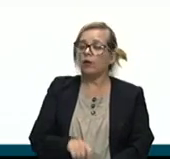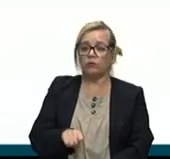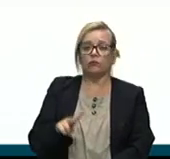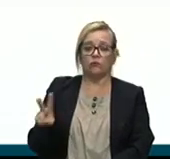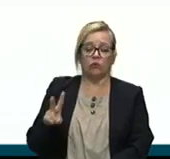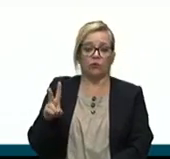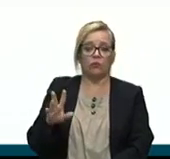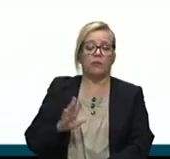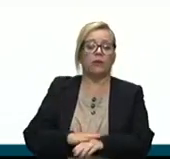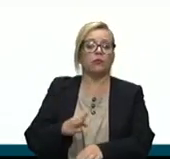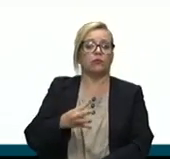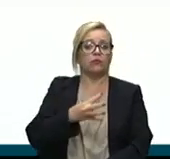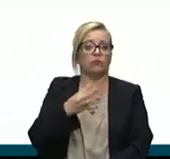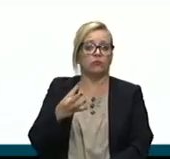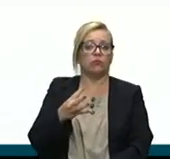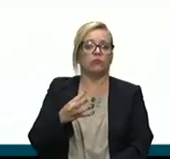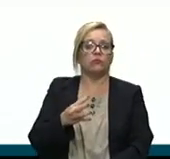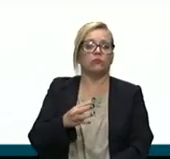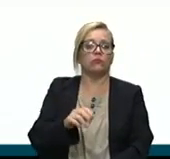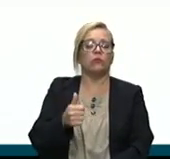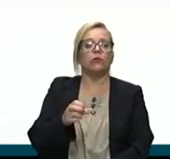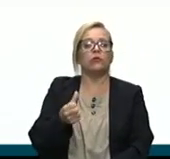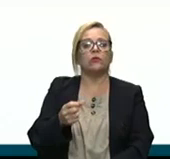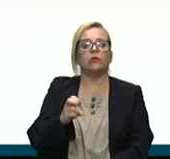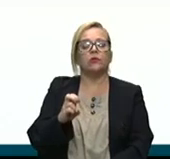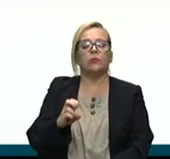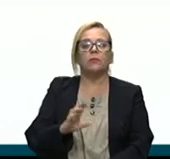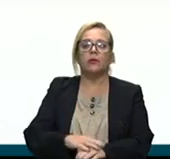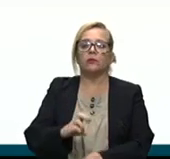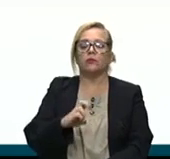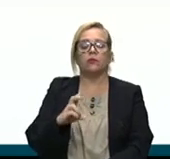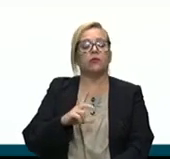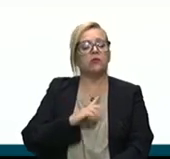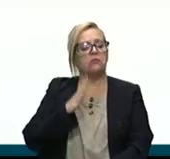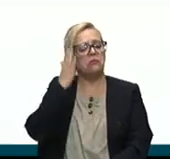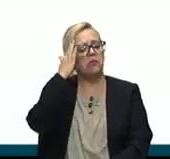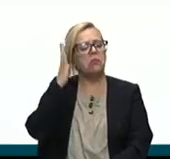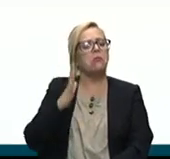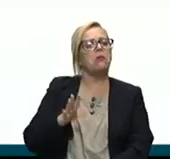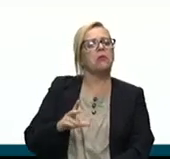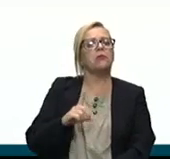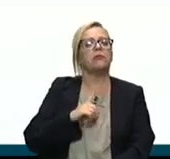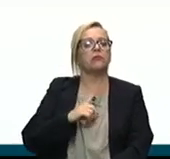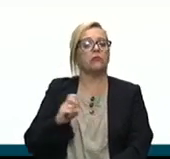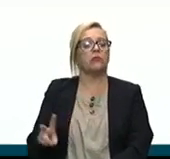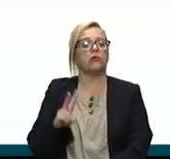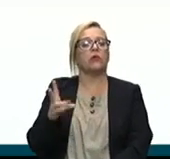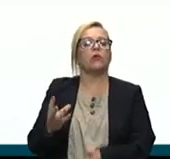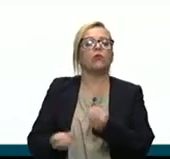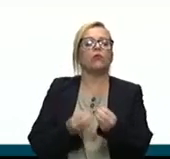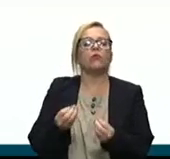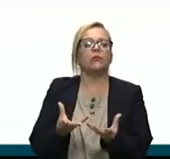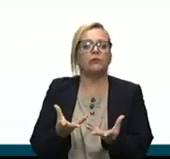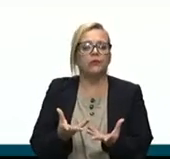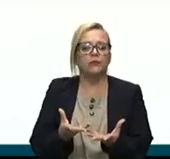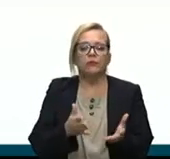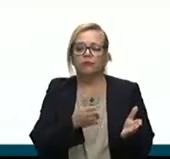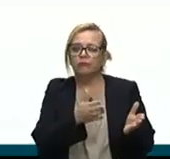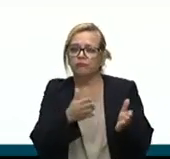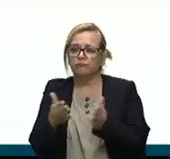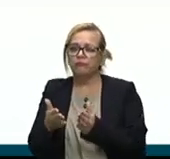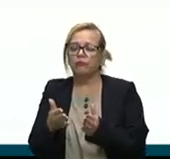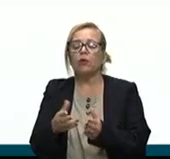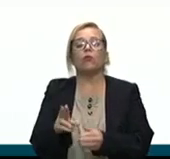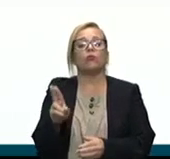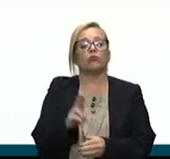valor mais 4, 161 mais 5. Pronto, já tenho a estimativa. Como que eu construo agora o intervalo de confiança? Tomo